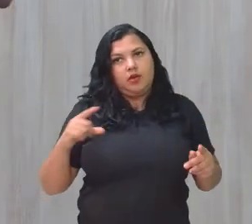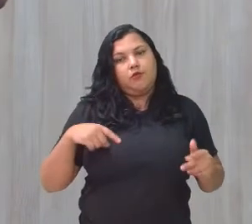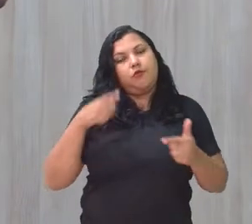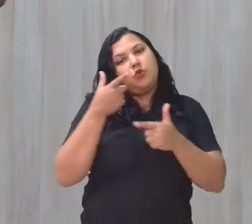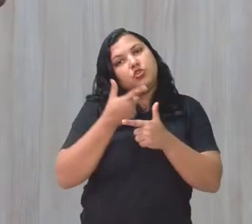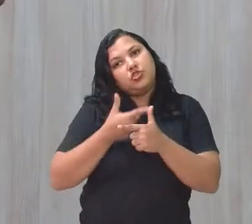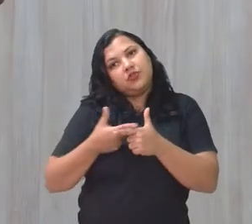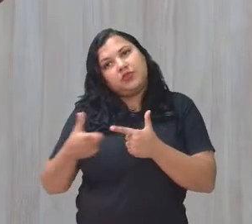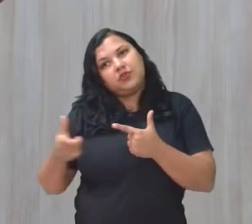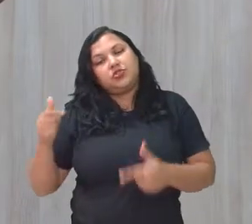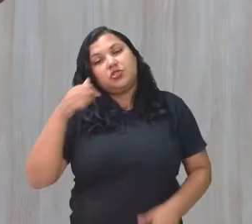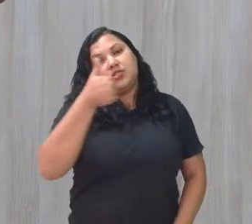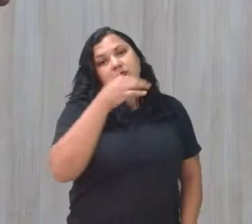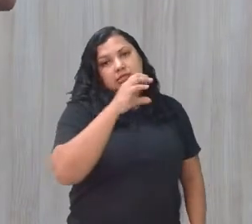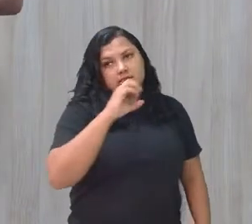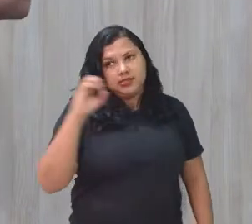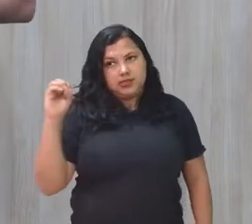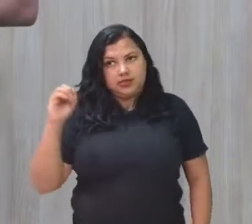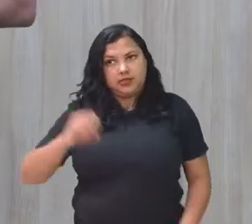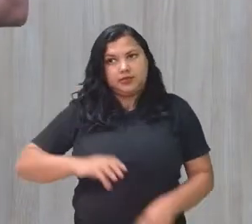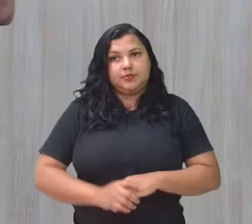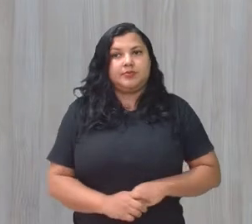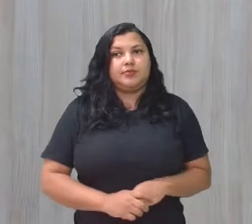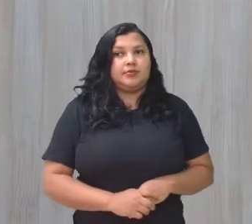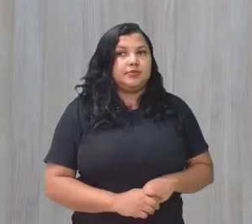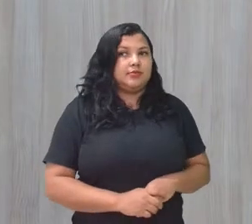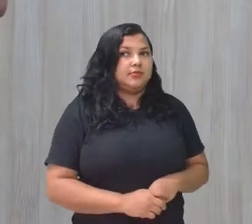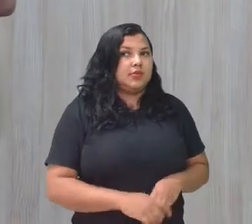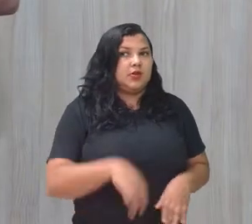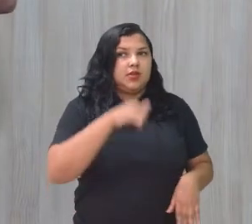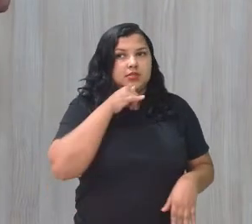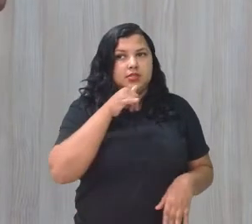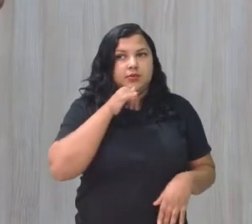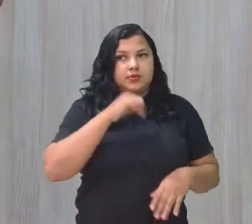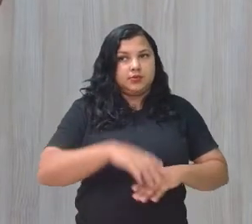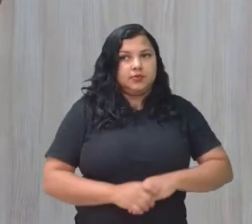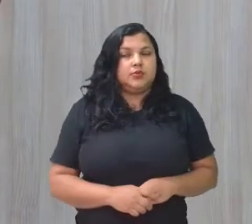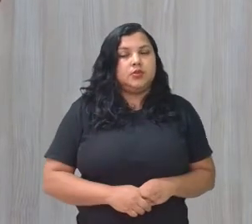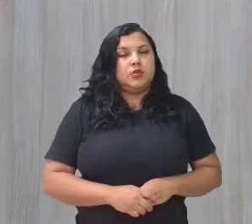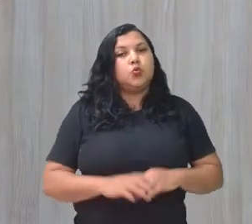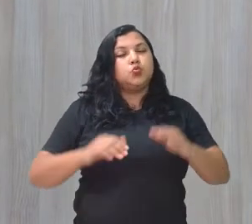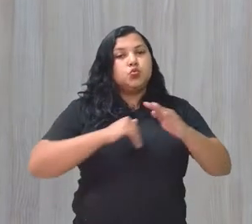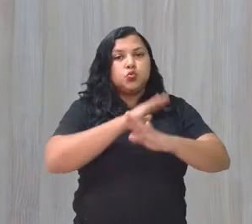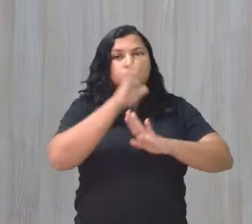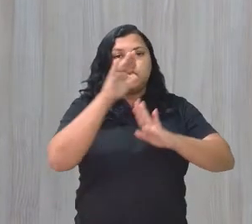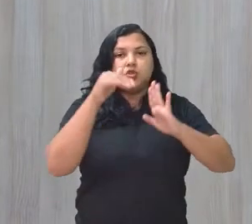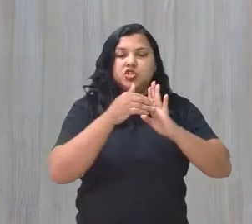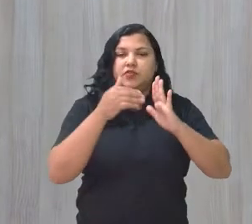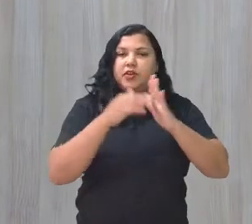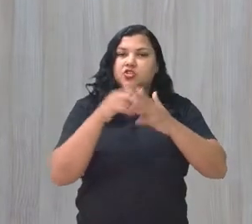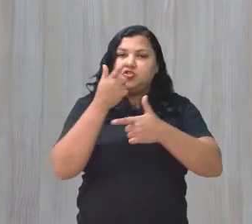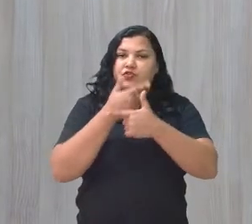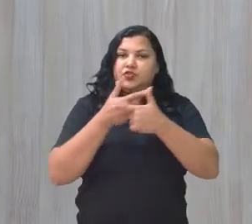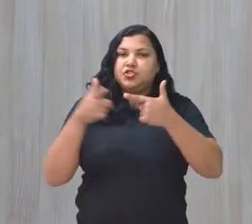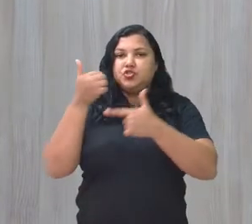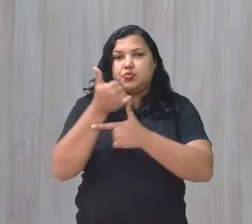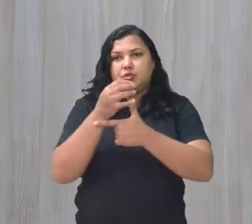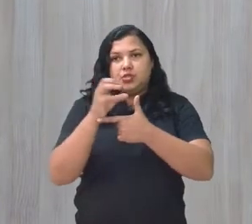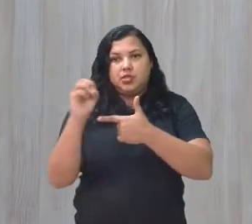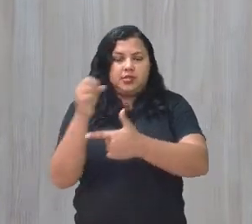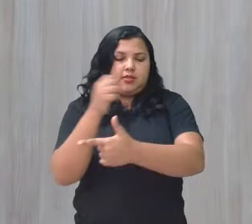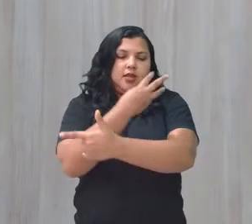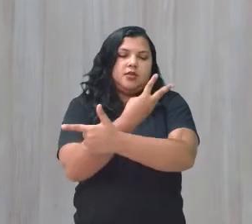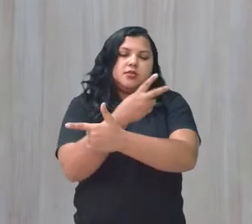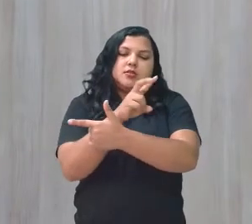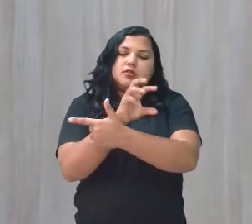dividir em 100 partes iguais, no caso ali, ó, primeiro vamos dividir o todo em 100 partes iguais, ou seja, eu estou mostrando passo a